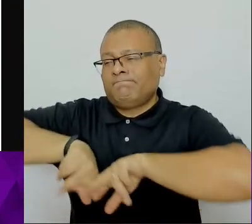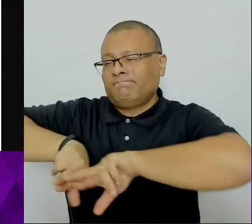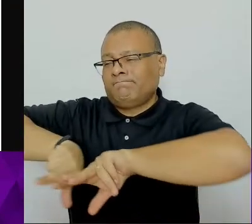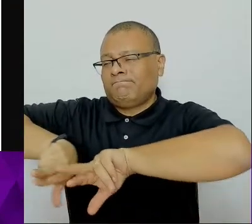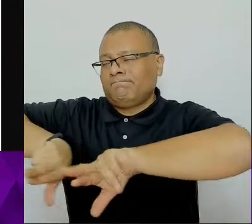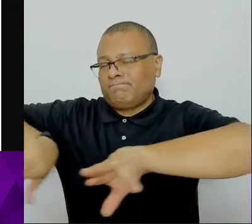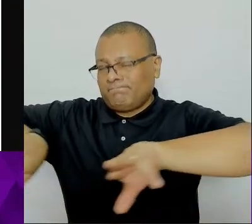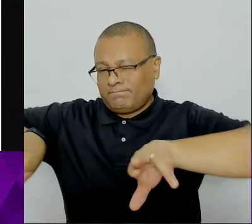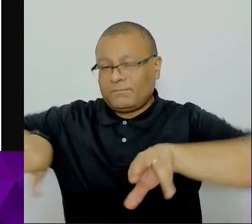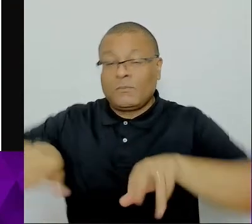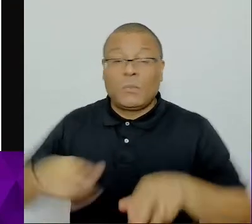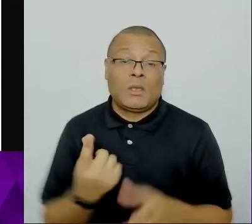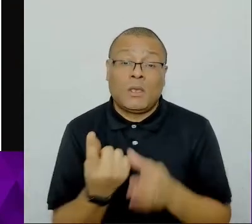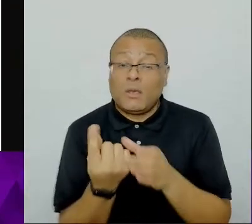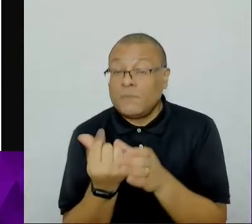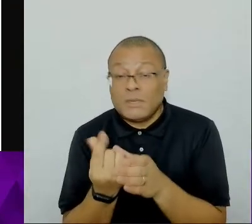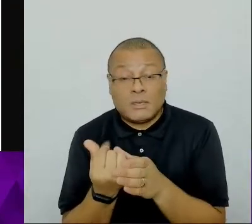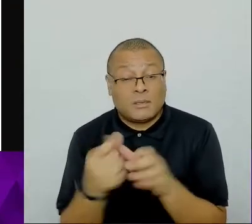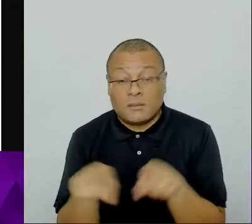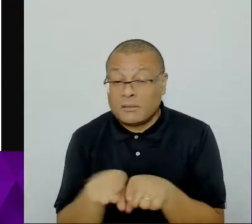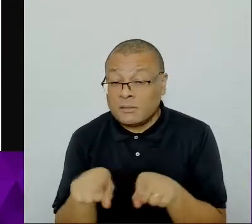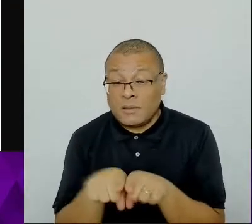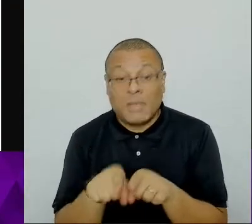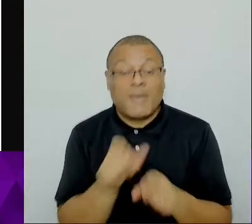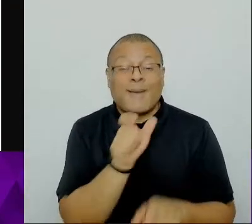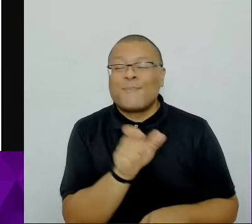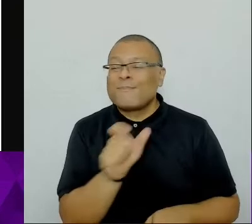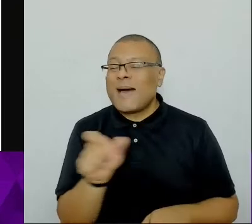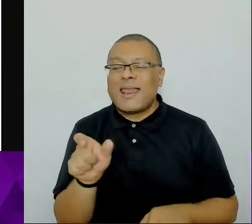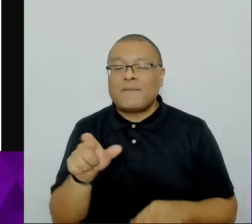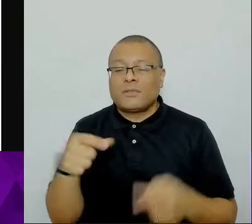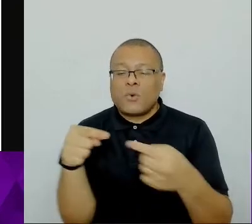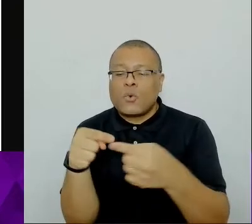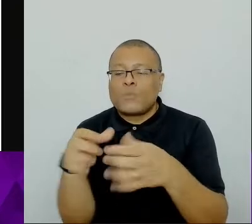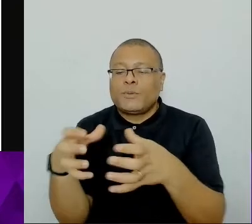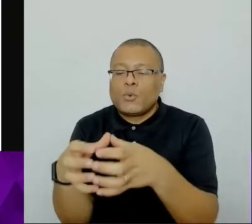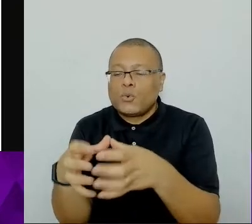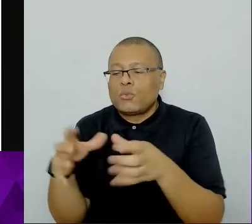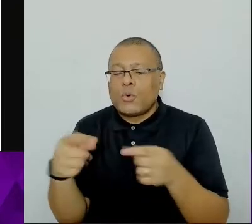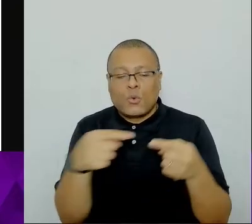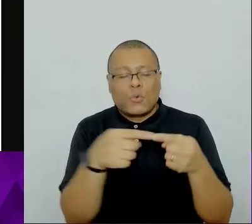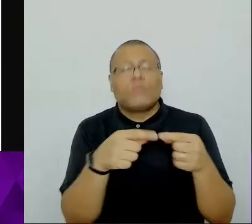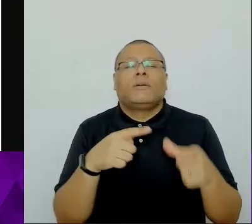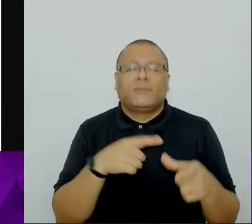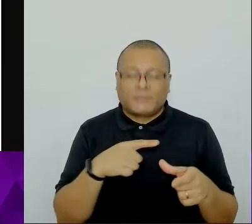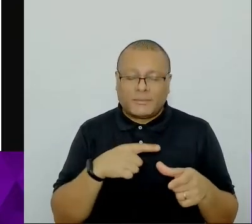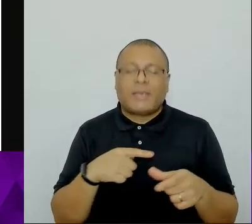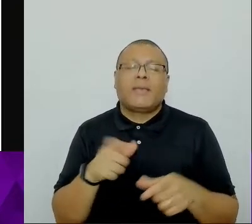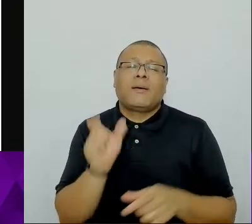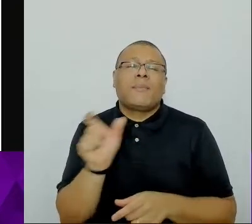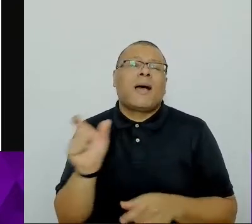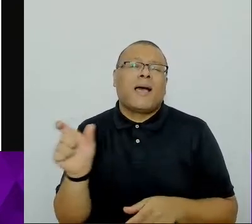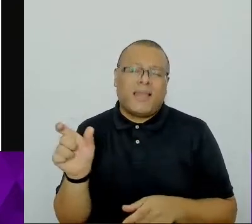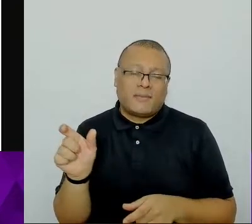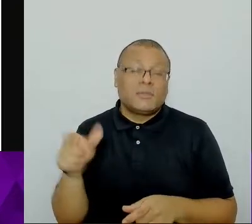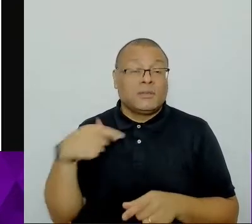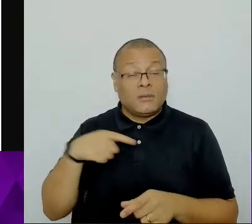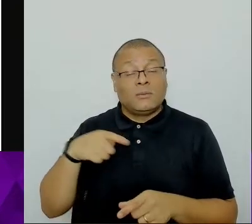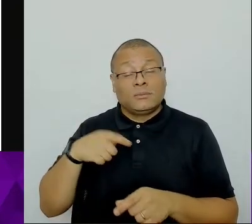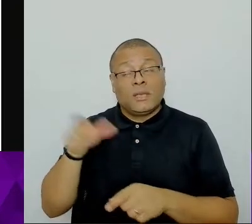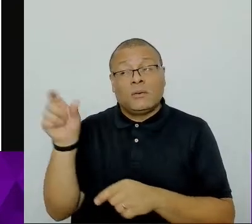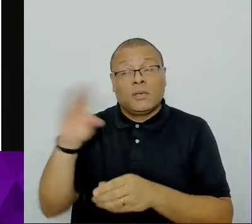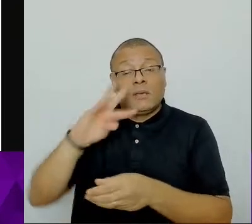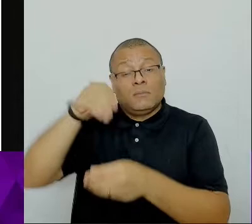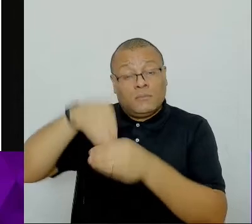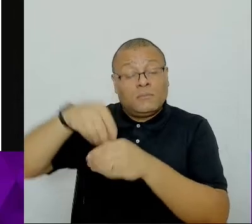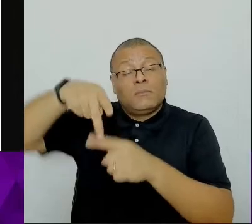áreas, para mercado financeiro. Então, para mercado financeiro, eu também tenho vários termos específicos do mercado financeiro